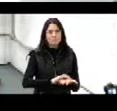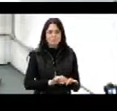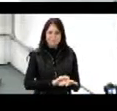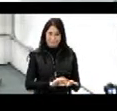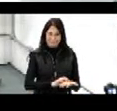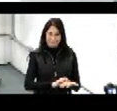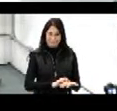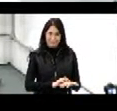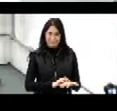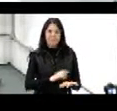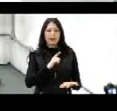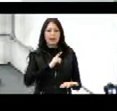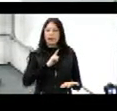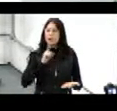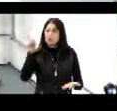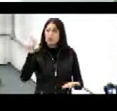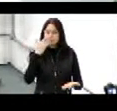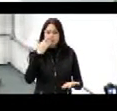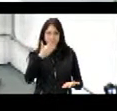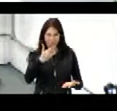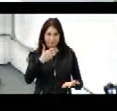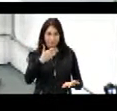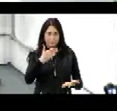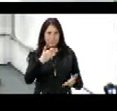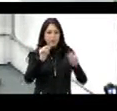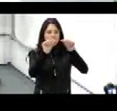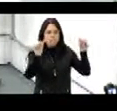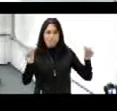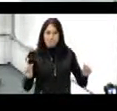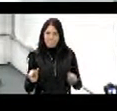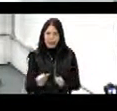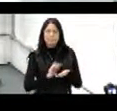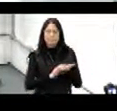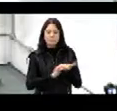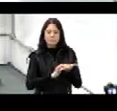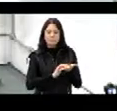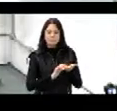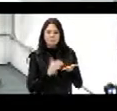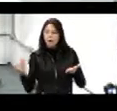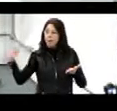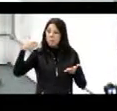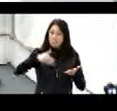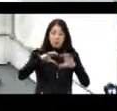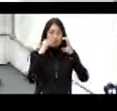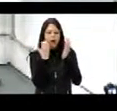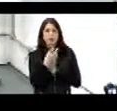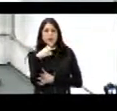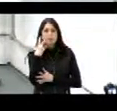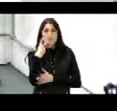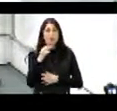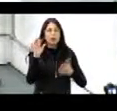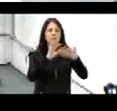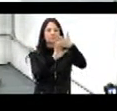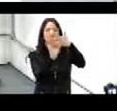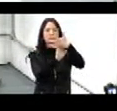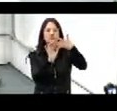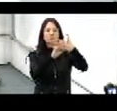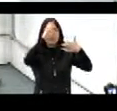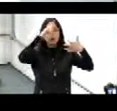mapa tátil lá na frente, onde a pessoa cega ou com deficiência visual vai adentrar essa casa e vai poder,